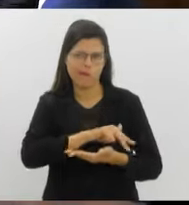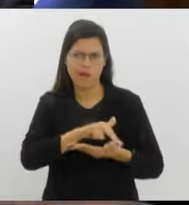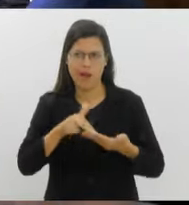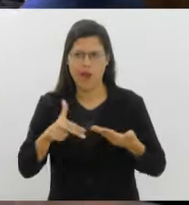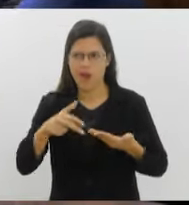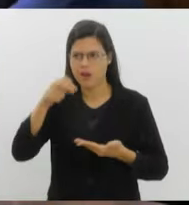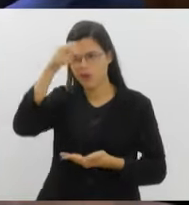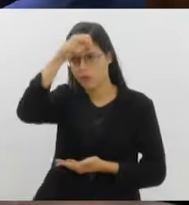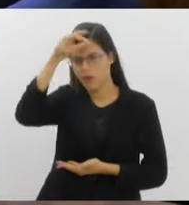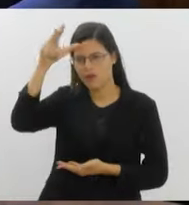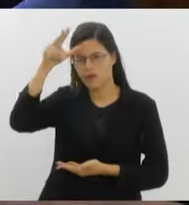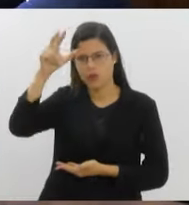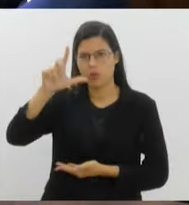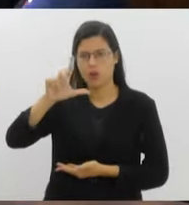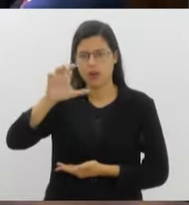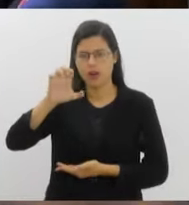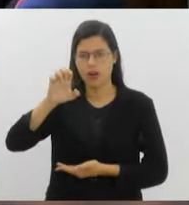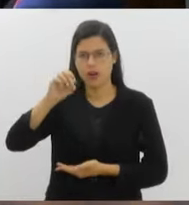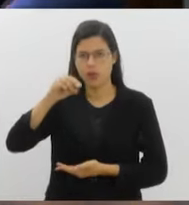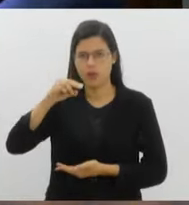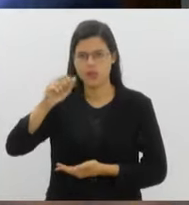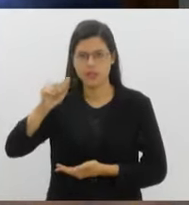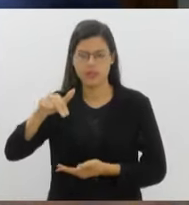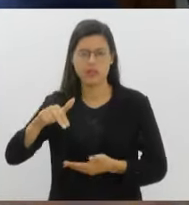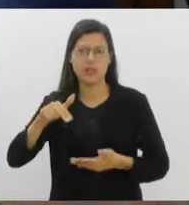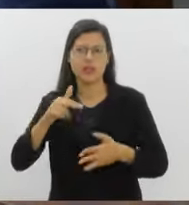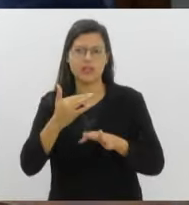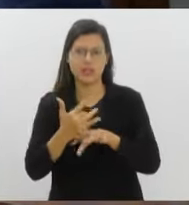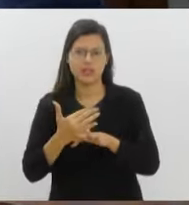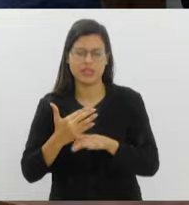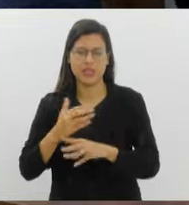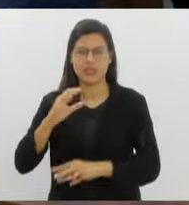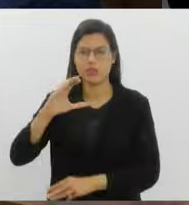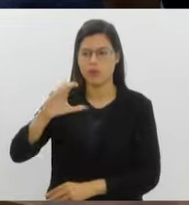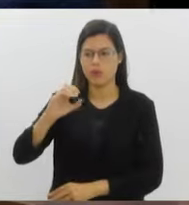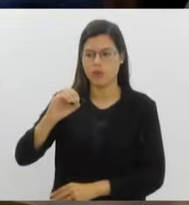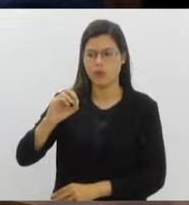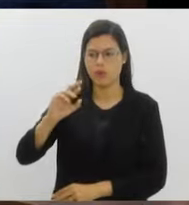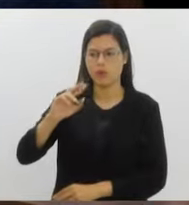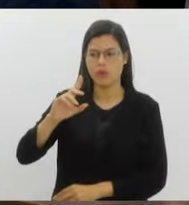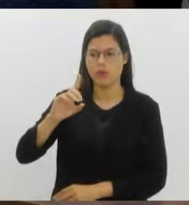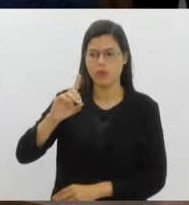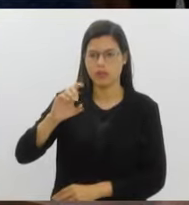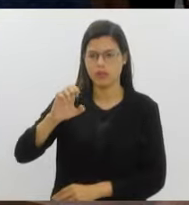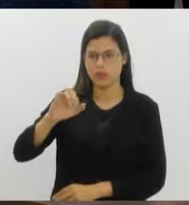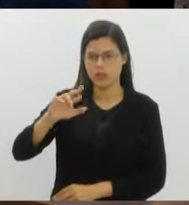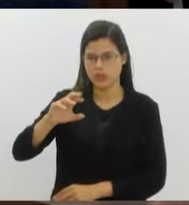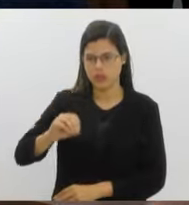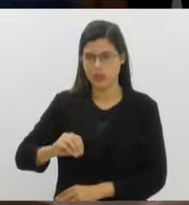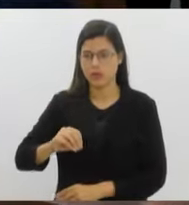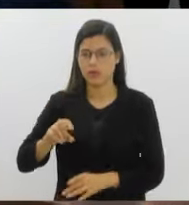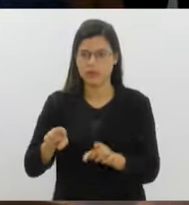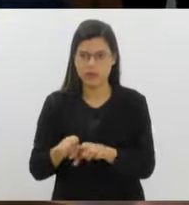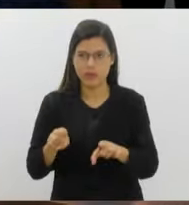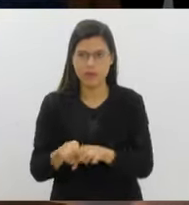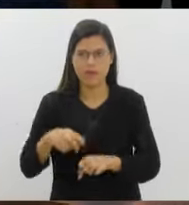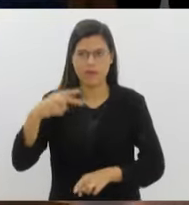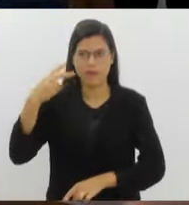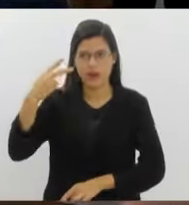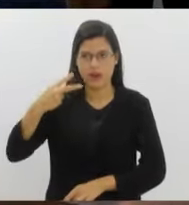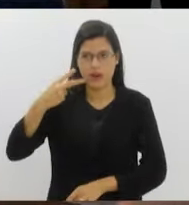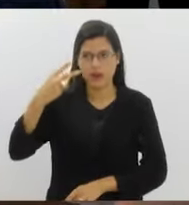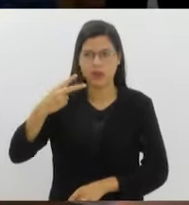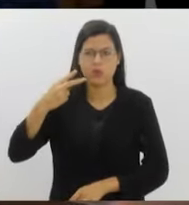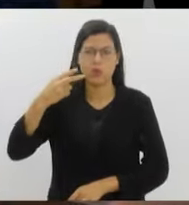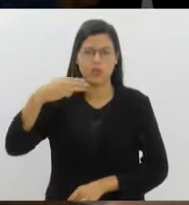prefeito Leonan e seu vice, do município de Cordeiro, vereadores, citando os vereadores de